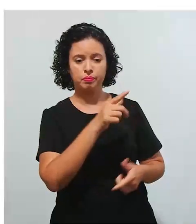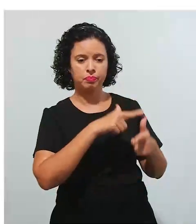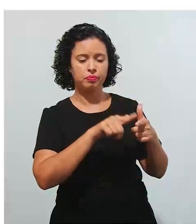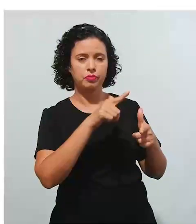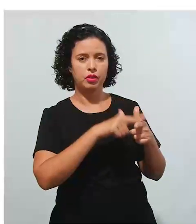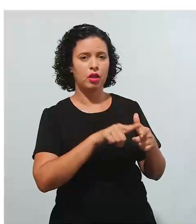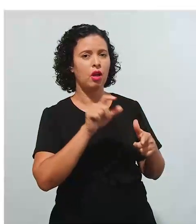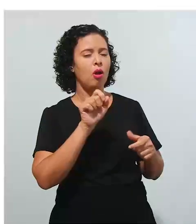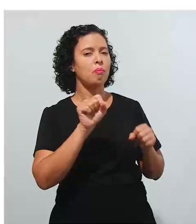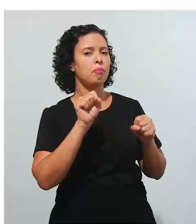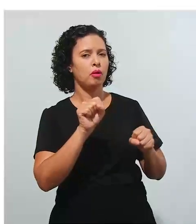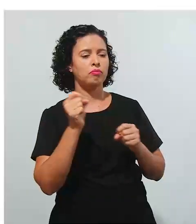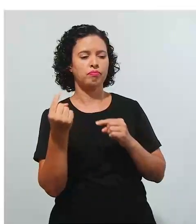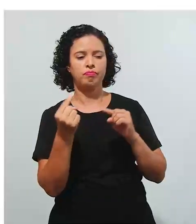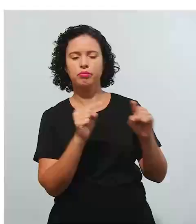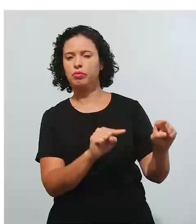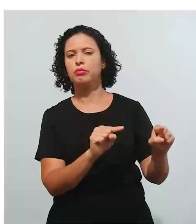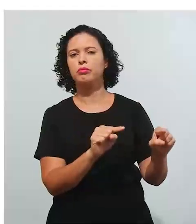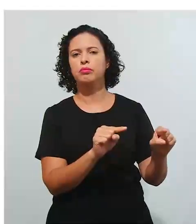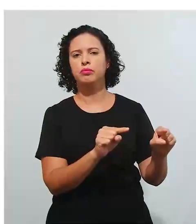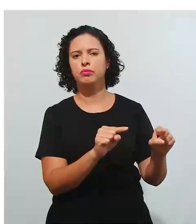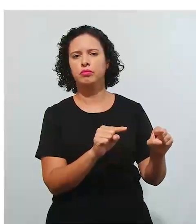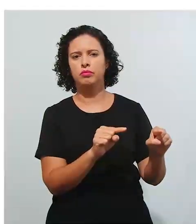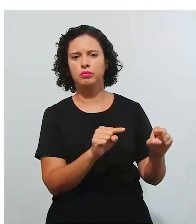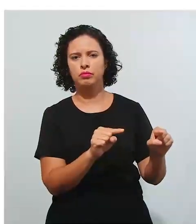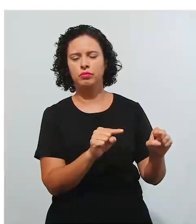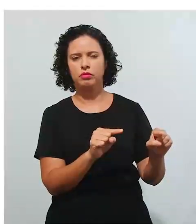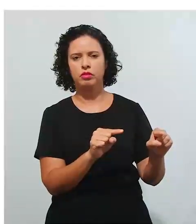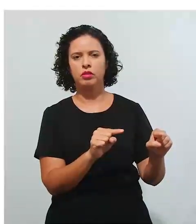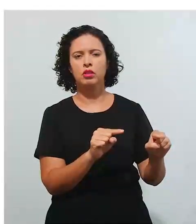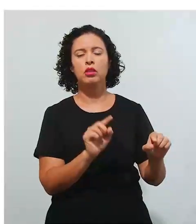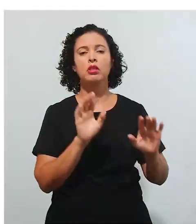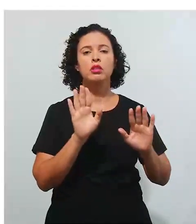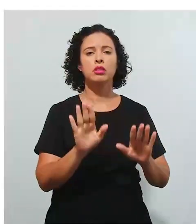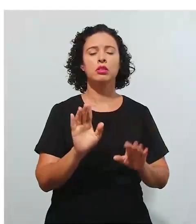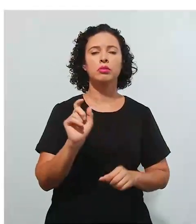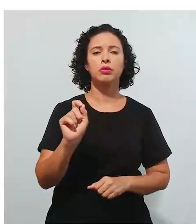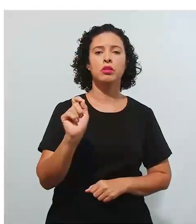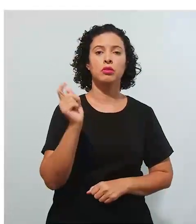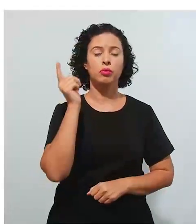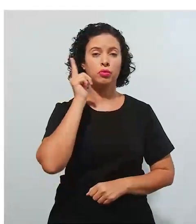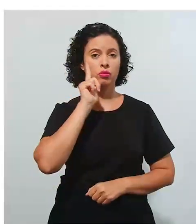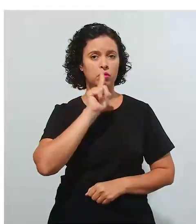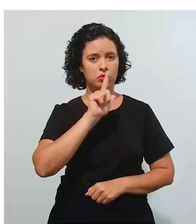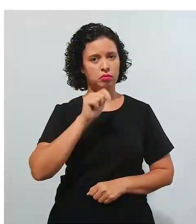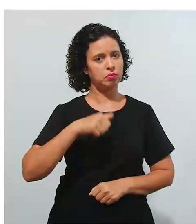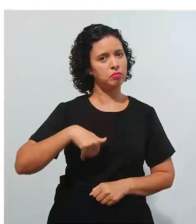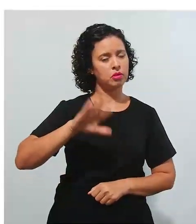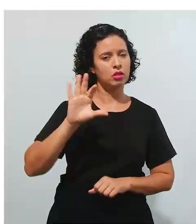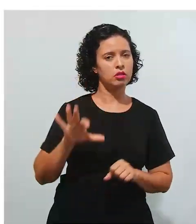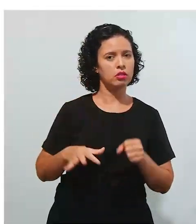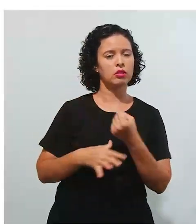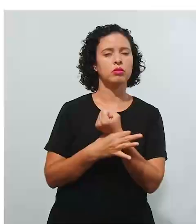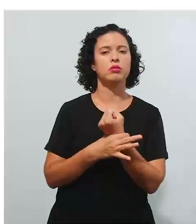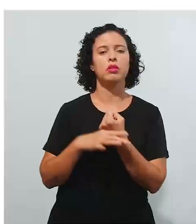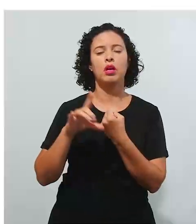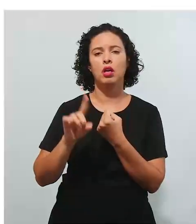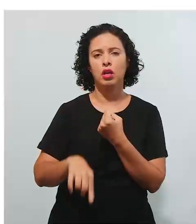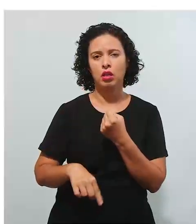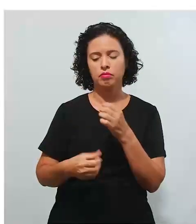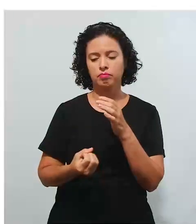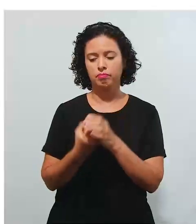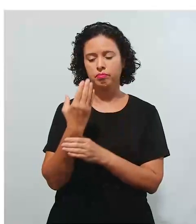ser questionada por meio dessa medição. Assim, para dar mais segurança no processo, são criados